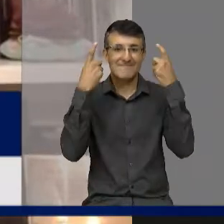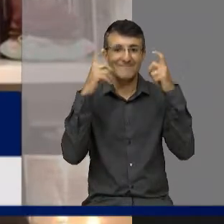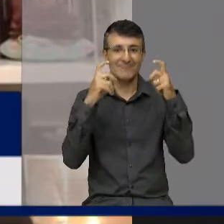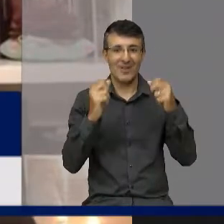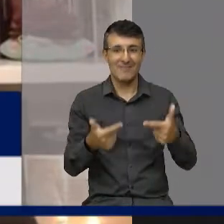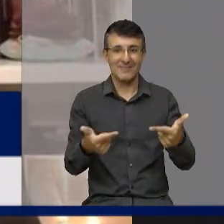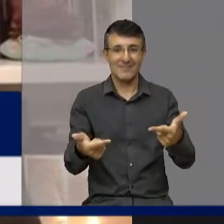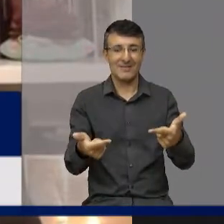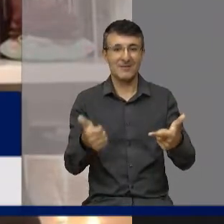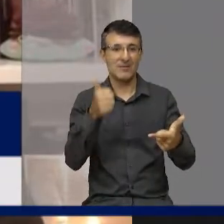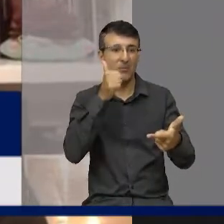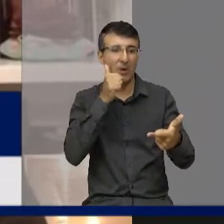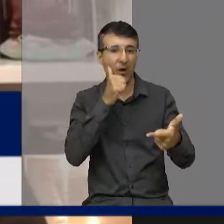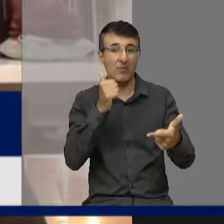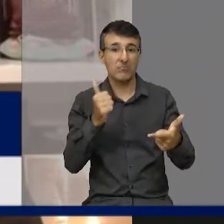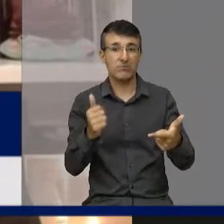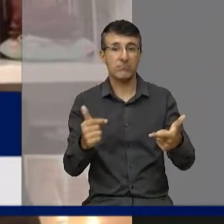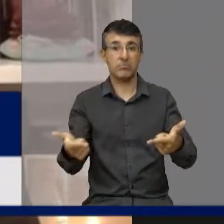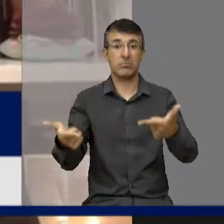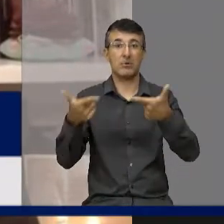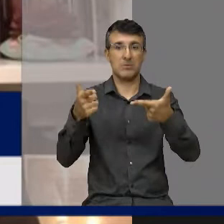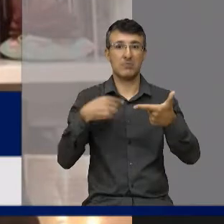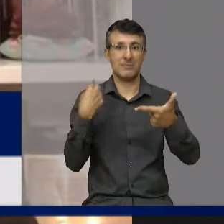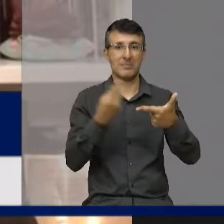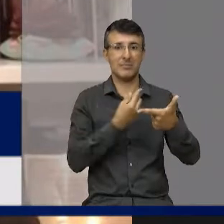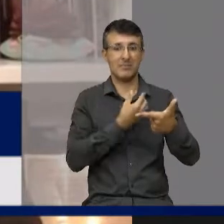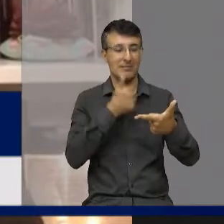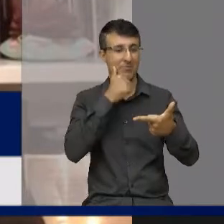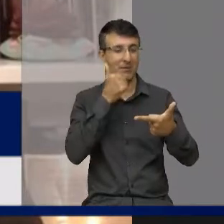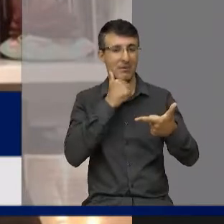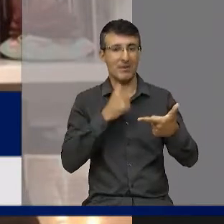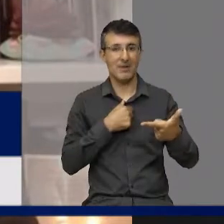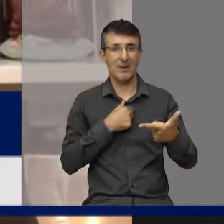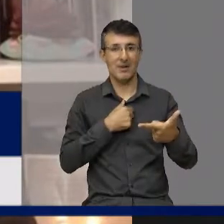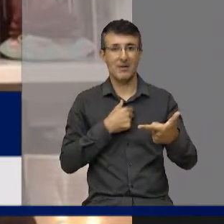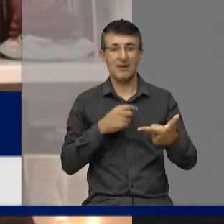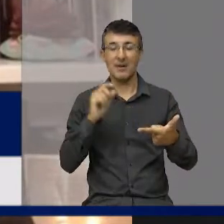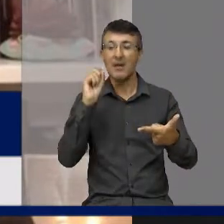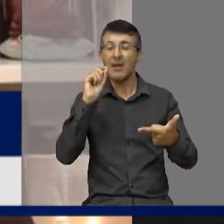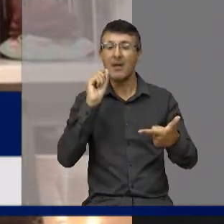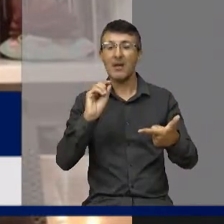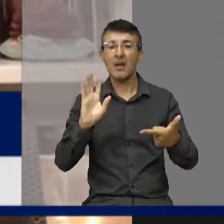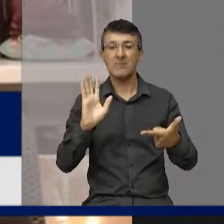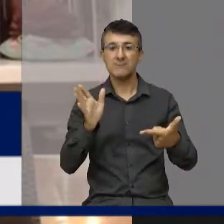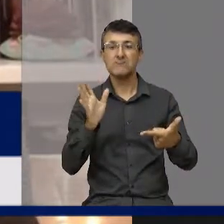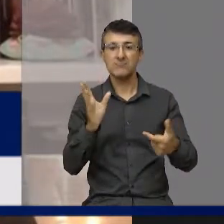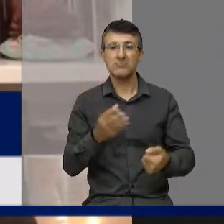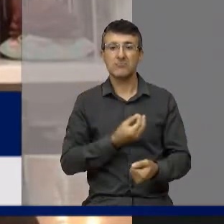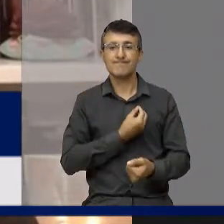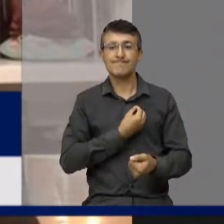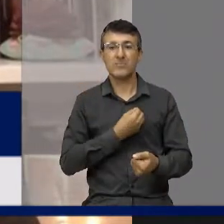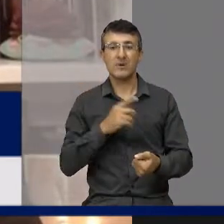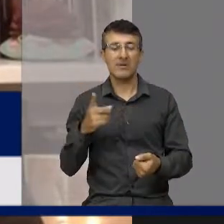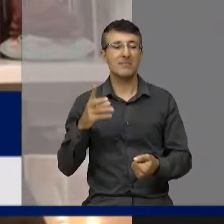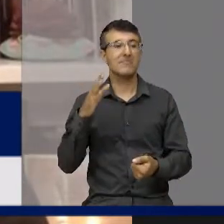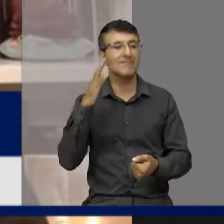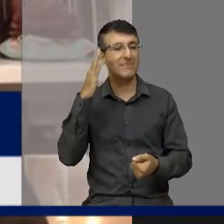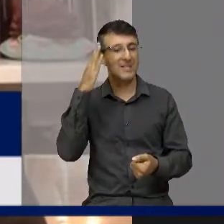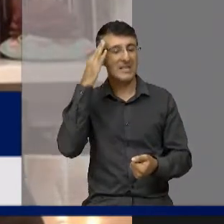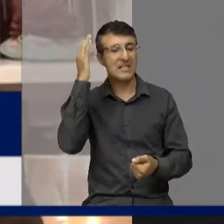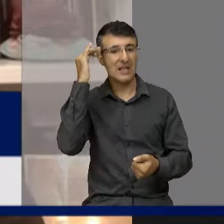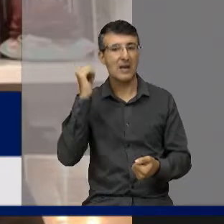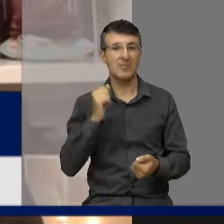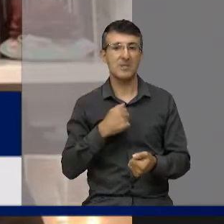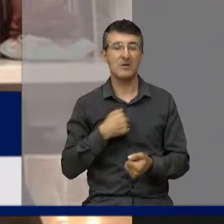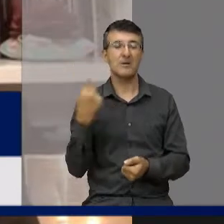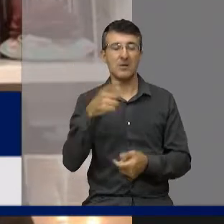muitas já vivenciaram na pele, quem não vivenciou conhece, né, mas eu acho que a gente tem que continuar falando, né,